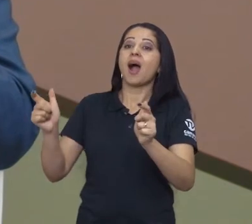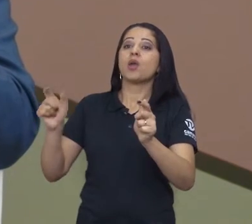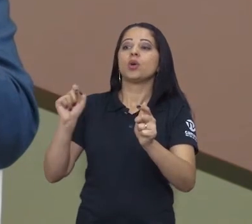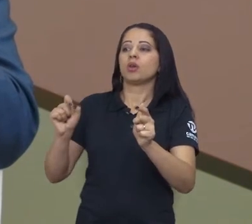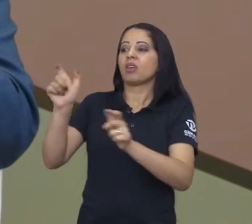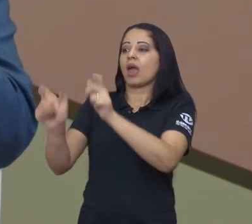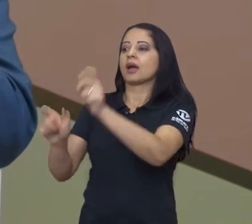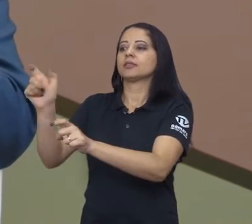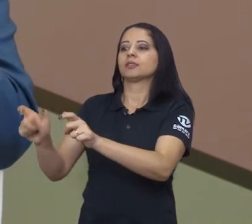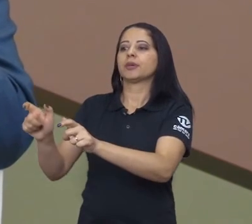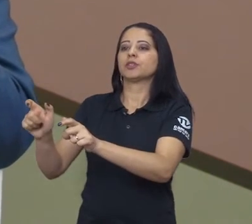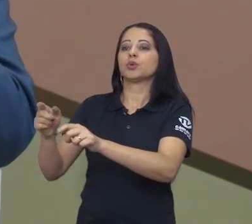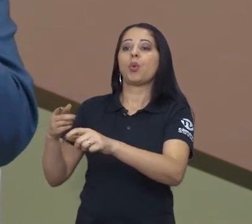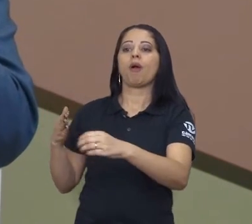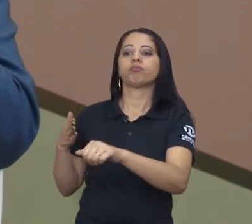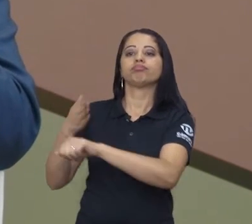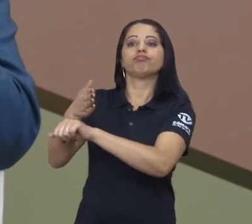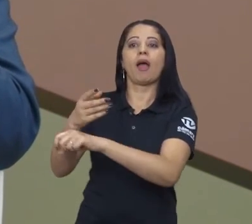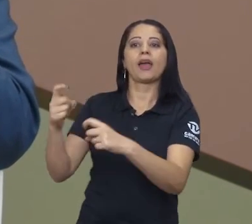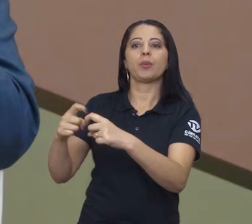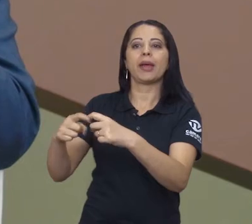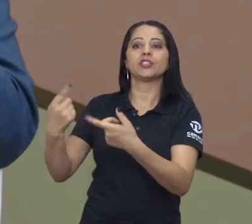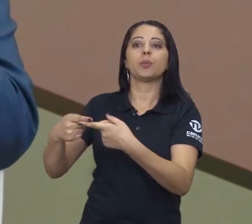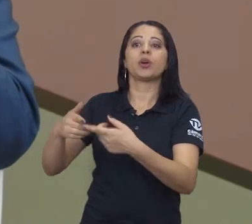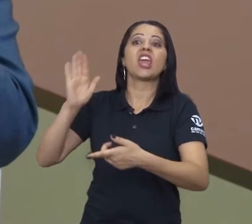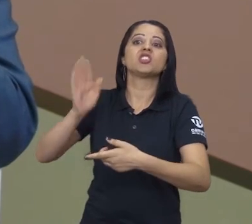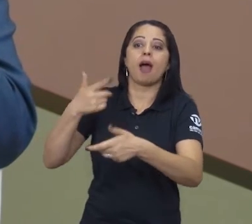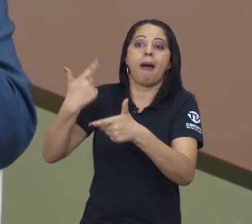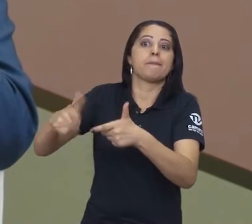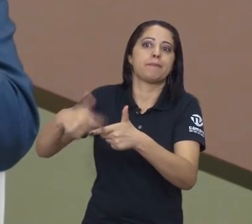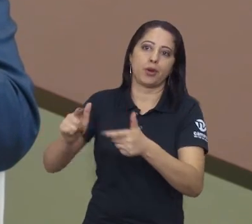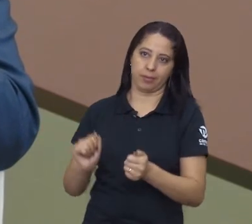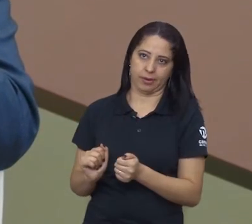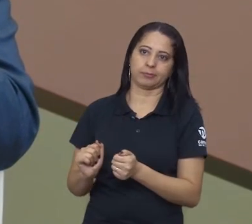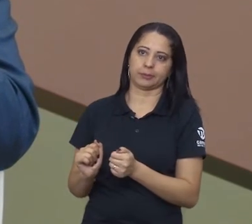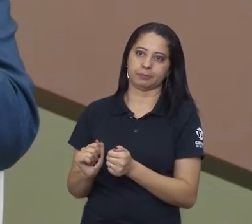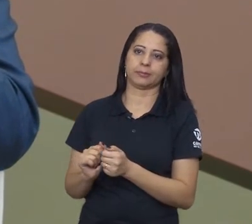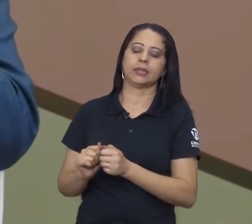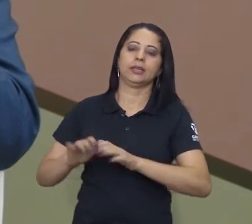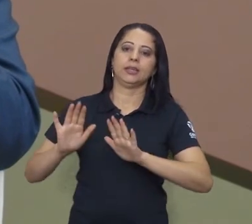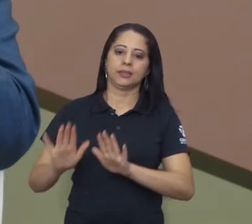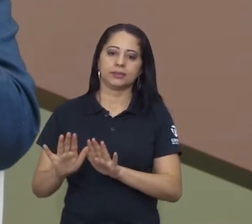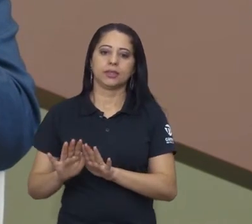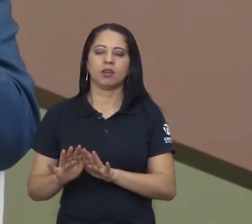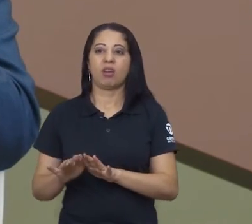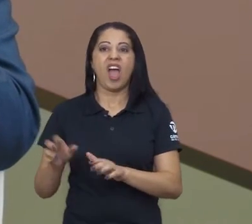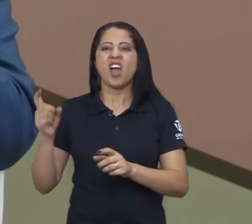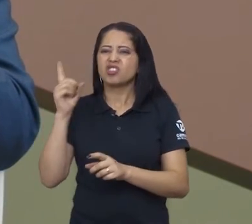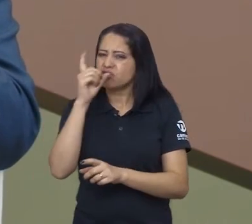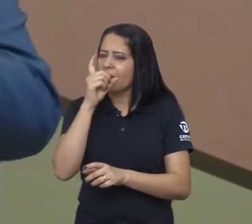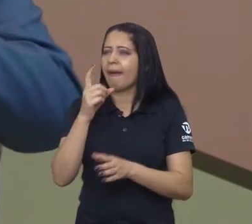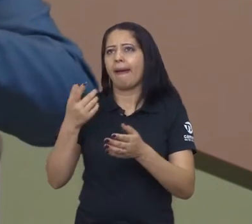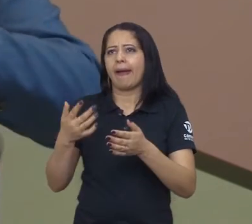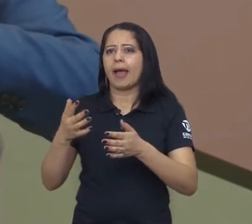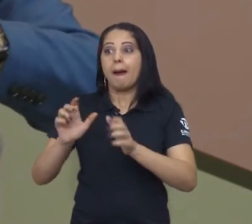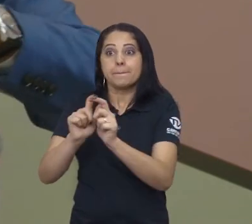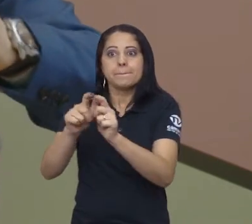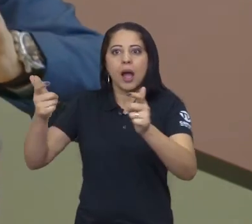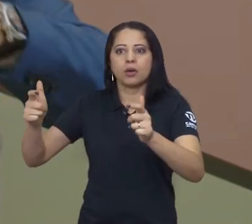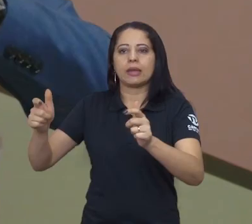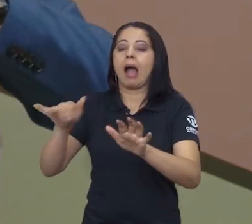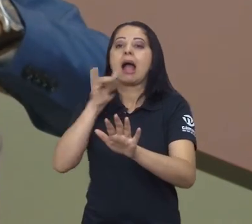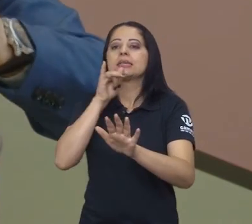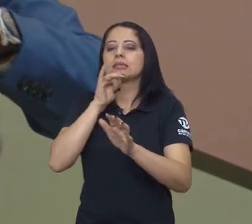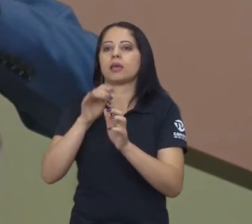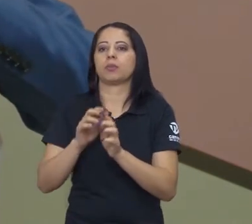as pessoas procuram por um problema geralmente é assim raramente alguém procura não eu quero construir